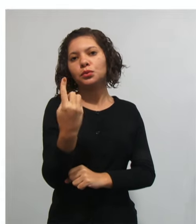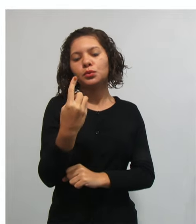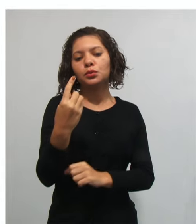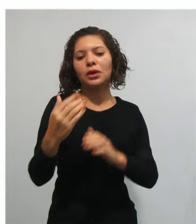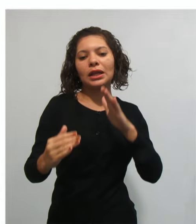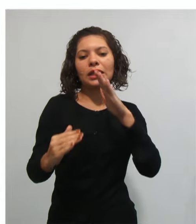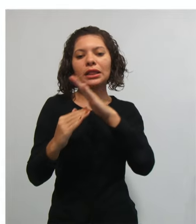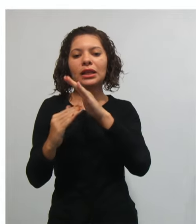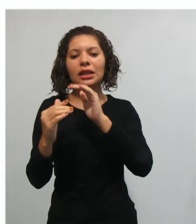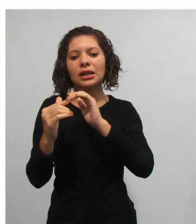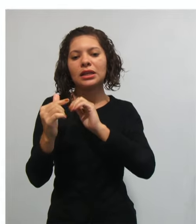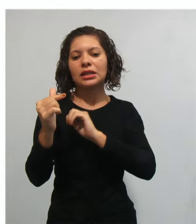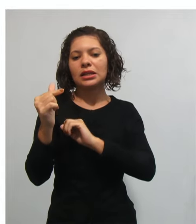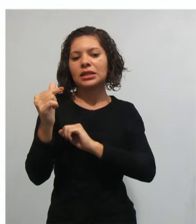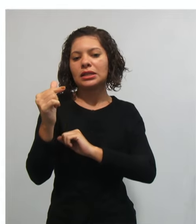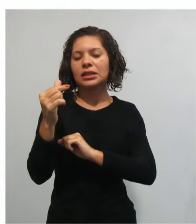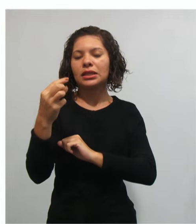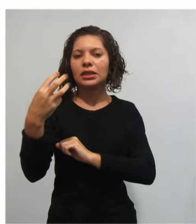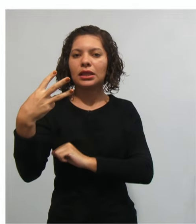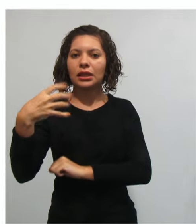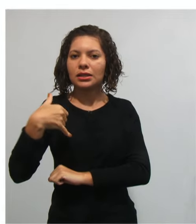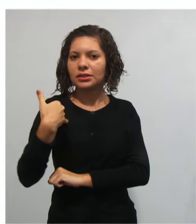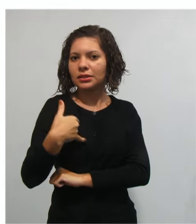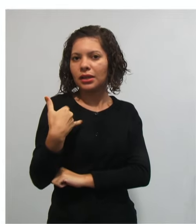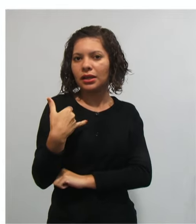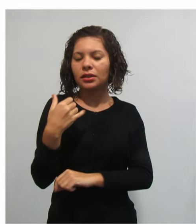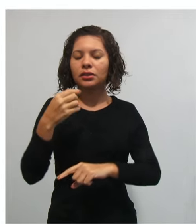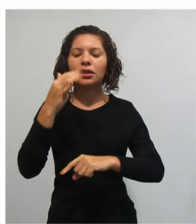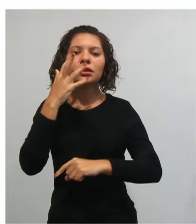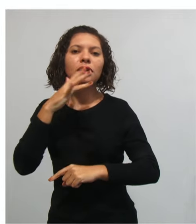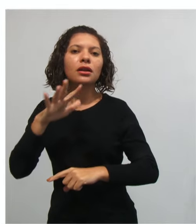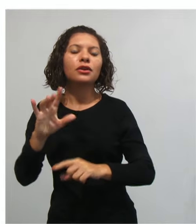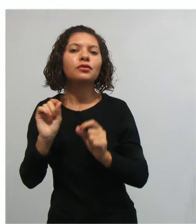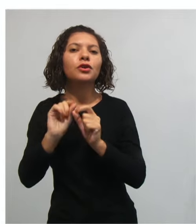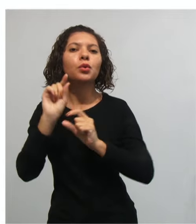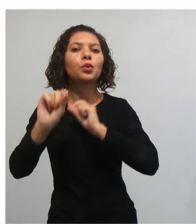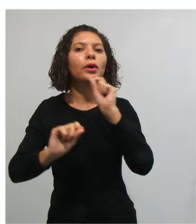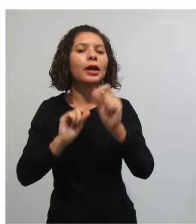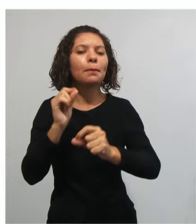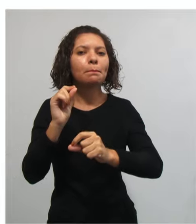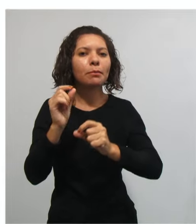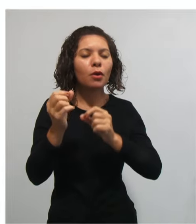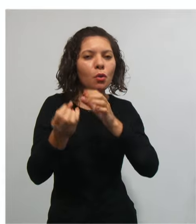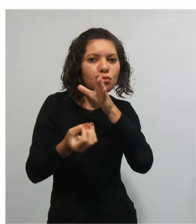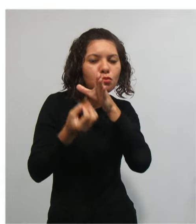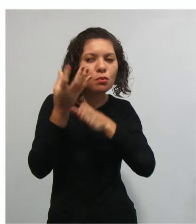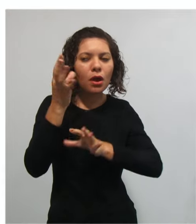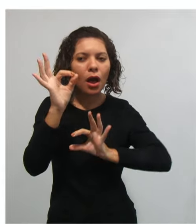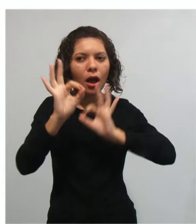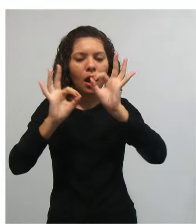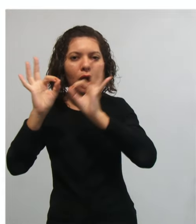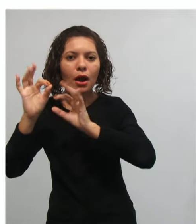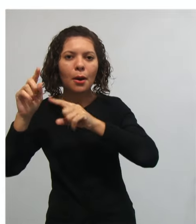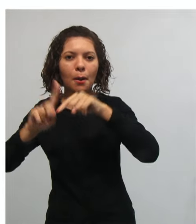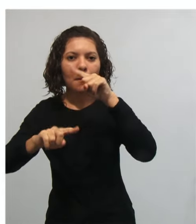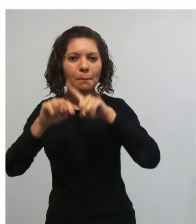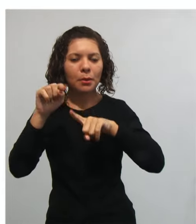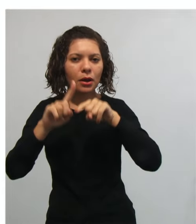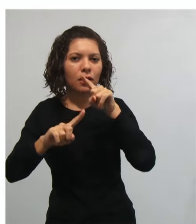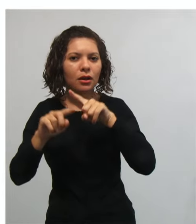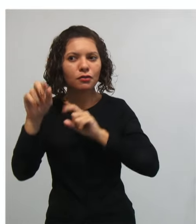até 3 anos e pouco as crianças vão criar já não apenas com o próprio corpo mas com materiais